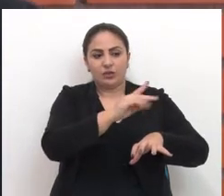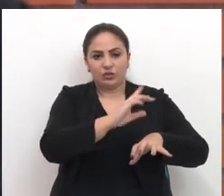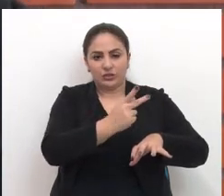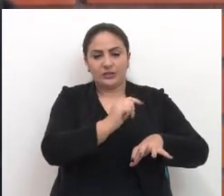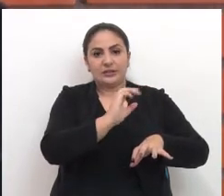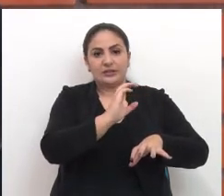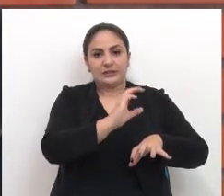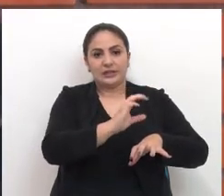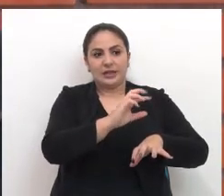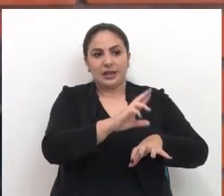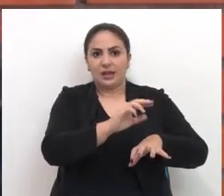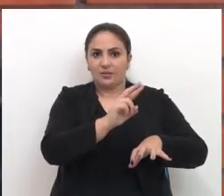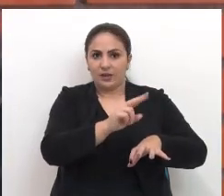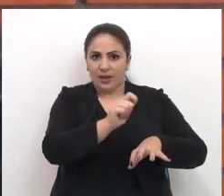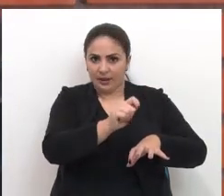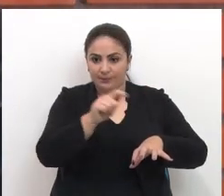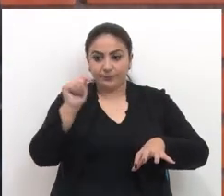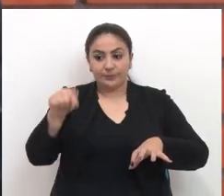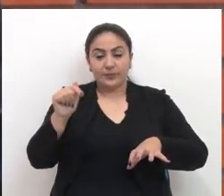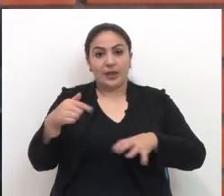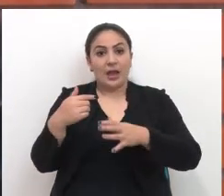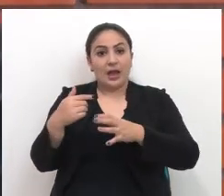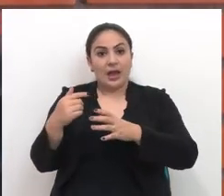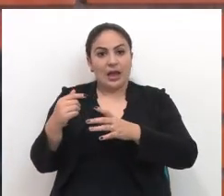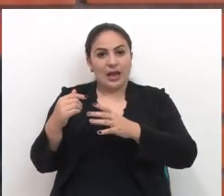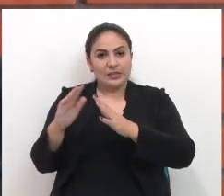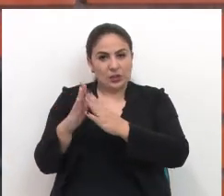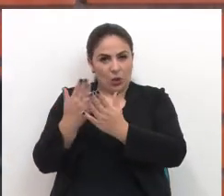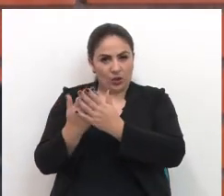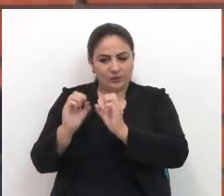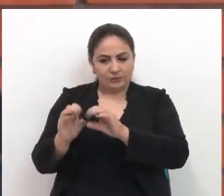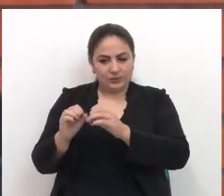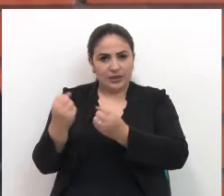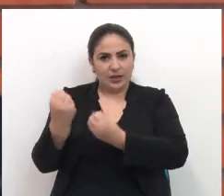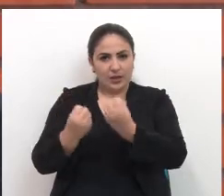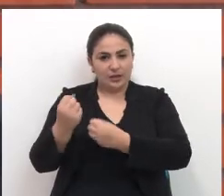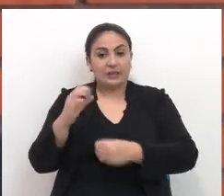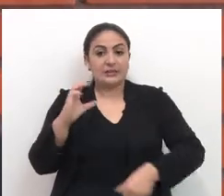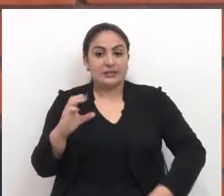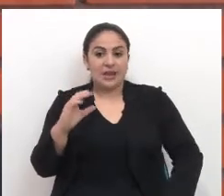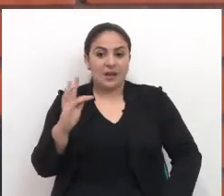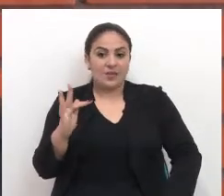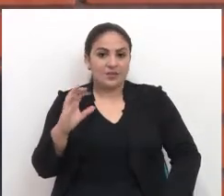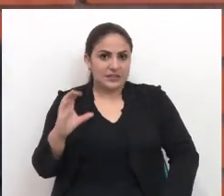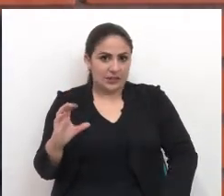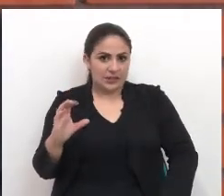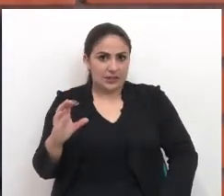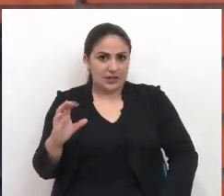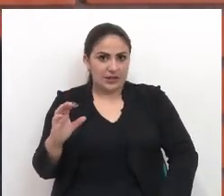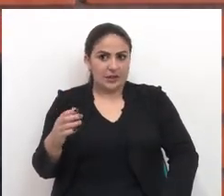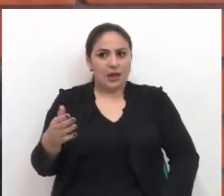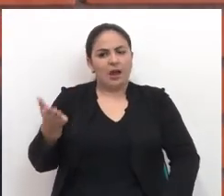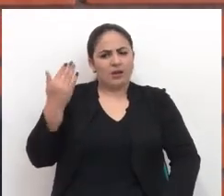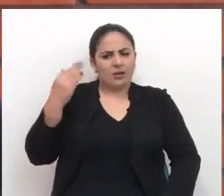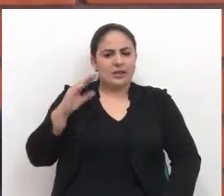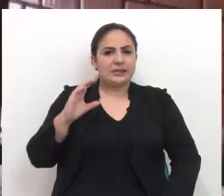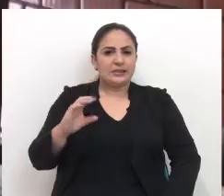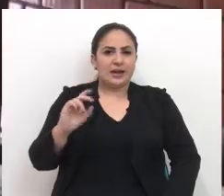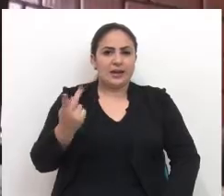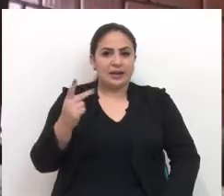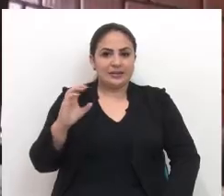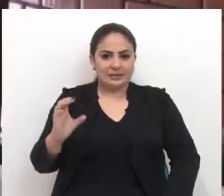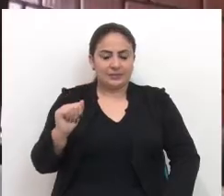CRVAs, né? E as autoescolas ficaram com os CFCs, que na época era CHCs.